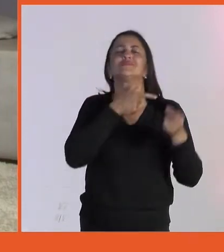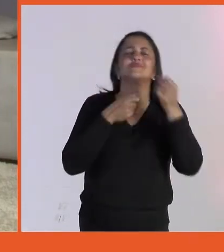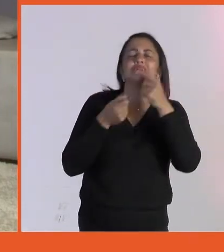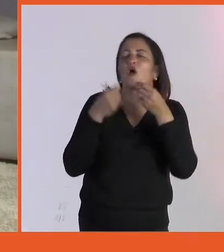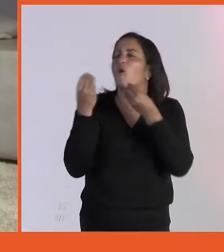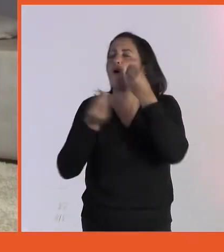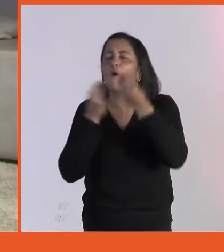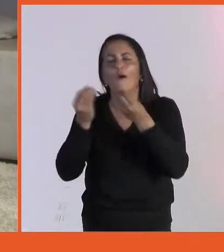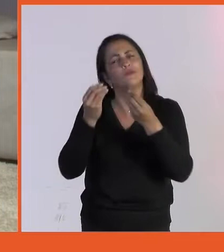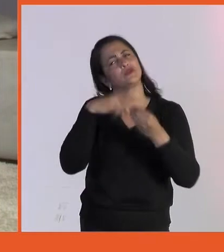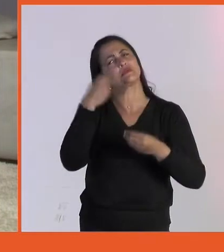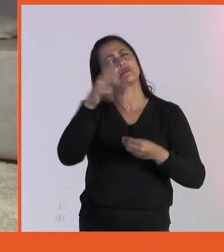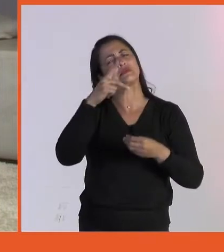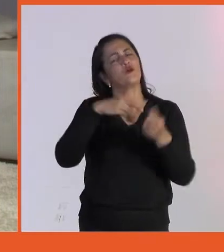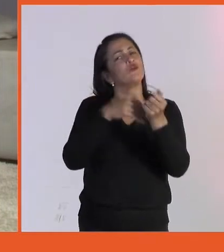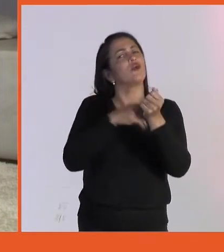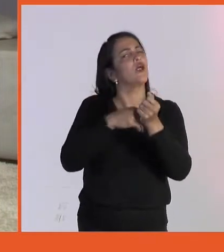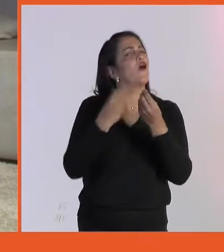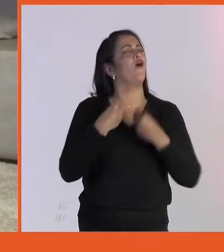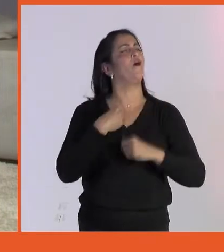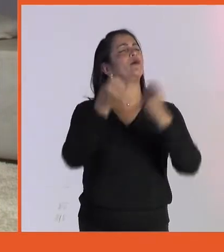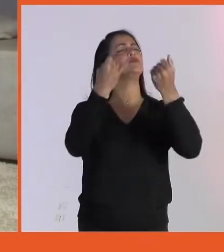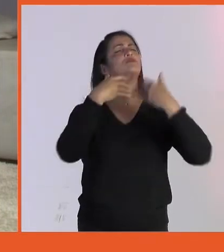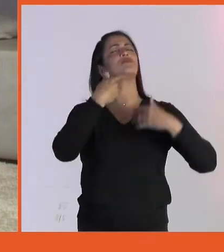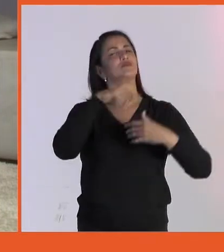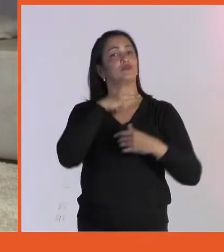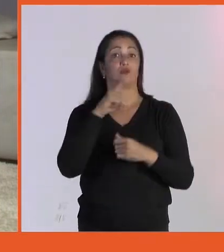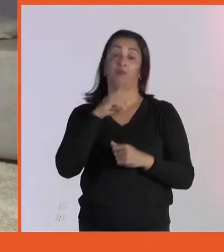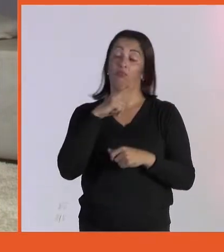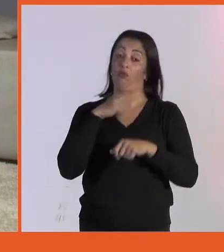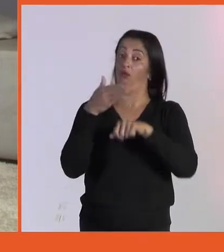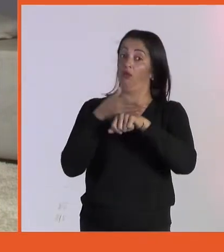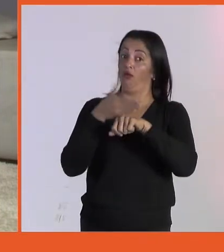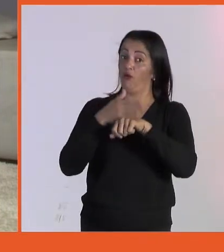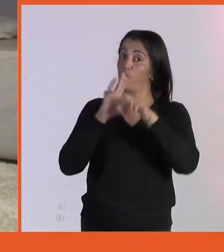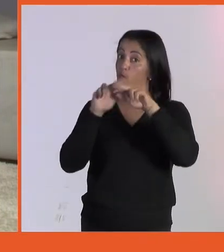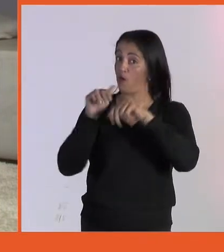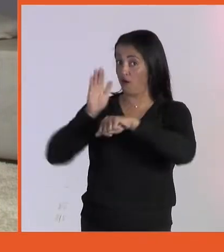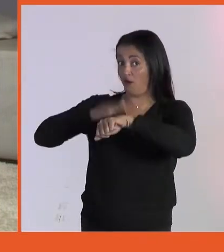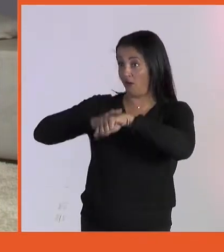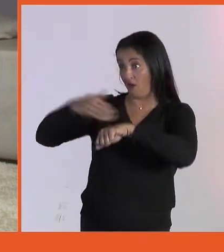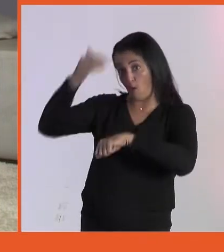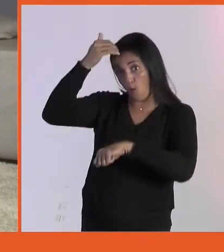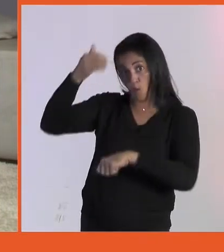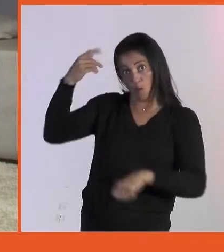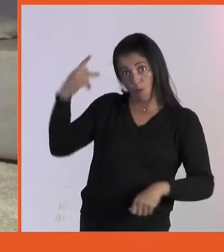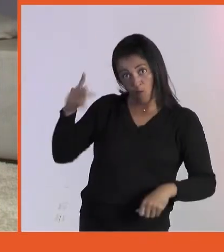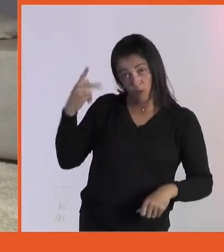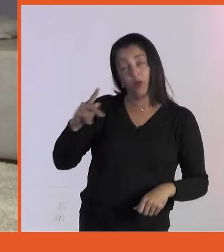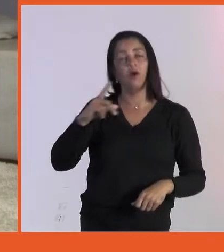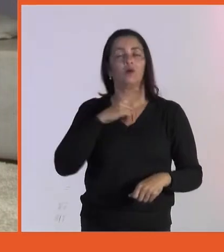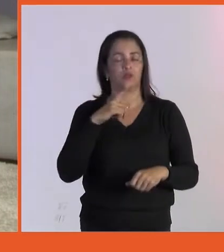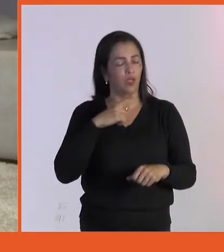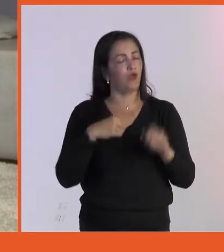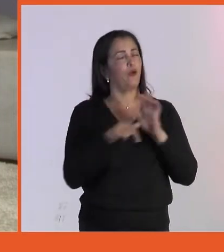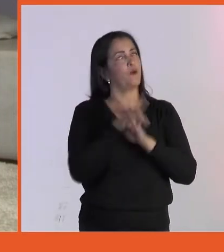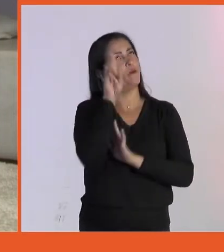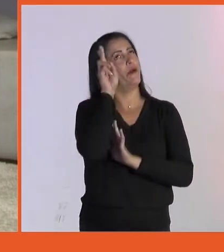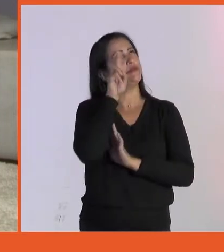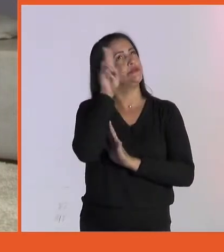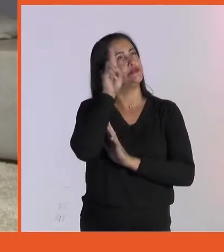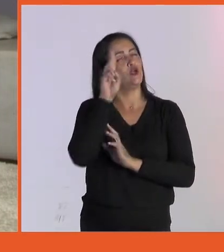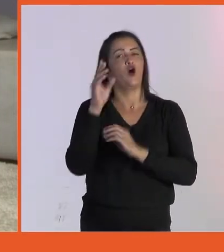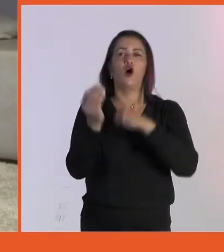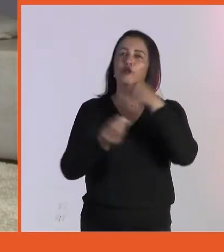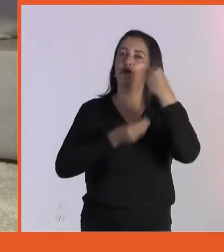graça? Não, de graça não. Vocês sabem que a gente existe por culpa dele, tá? Vocês sabem disso, e eu acabei de descobrir isso. Conta a história, Luíde.